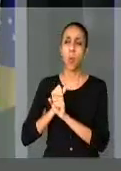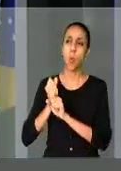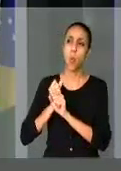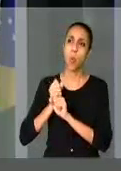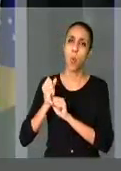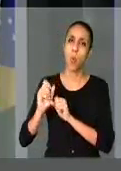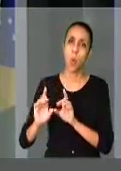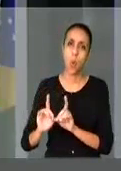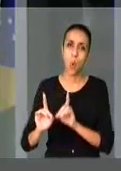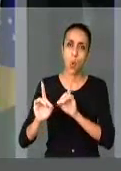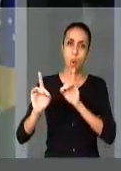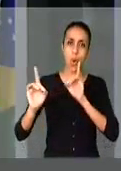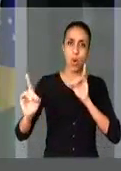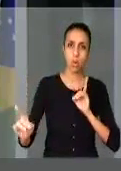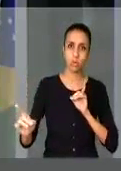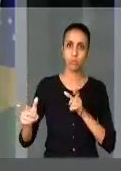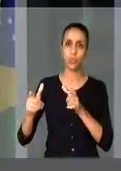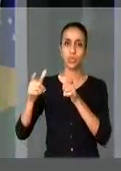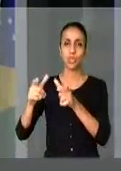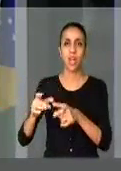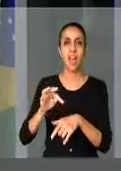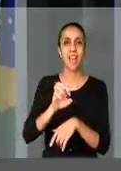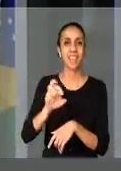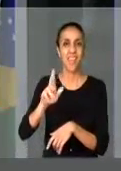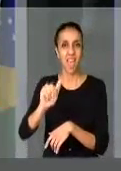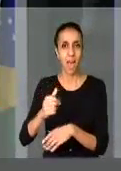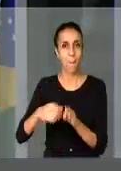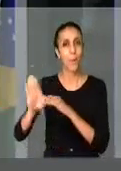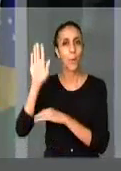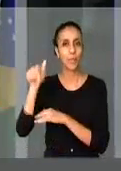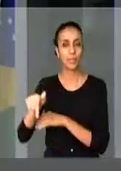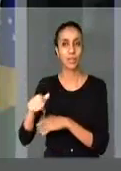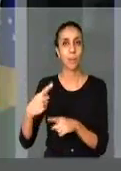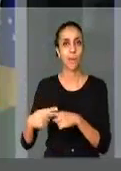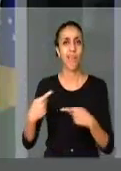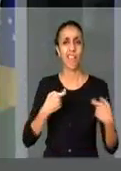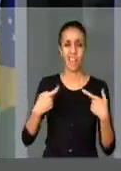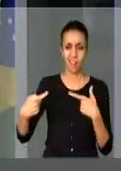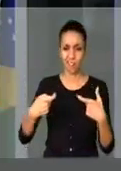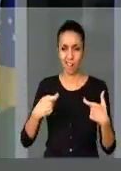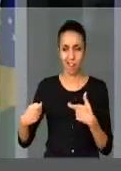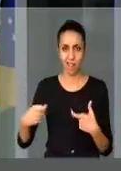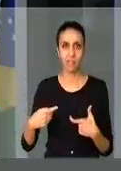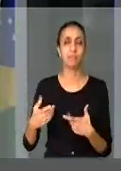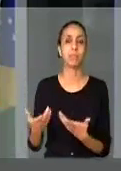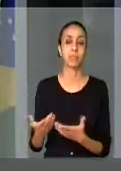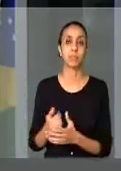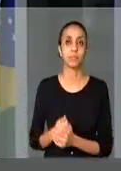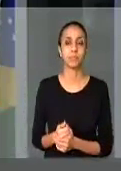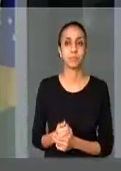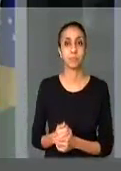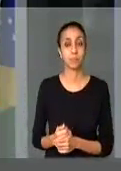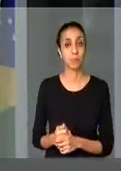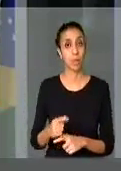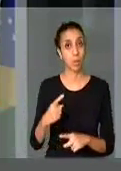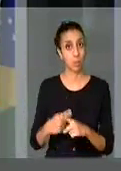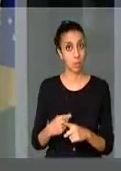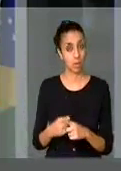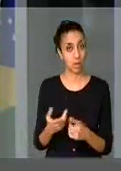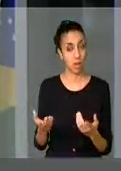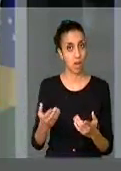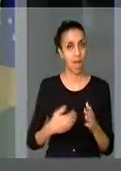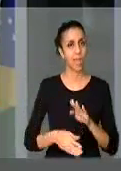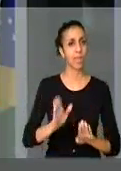prometida, por causa de guerras e também de invasões. Agora, porque a ideologia politicamente